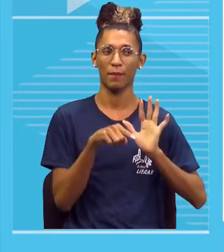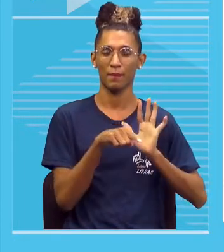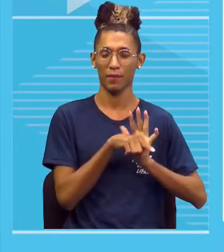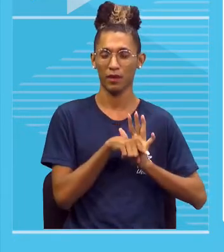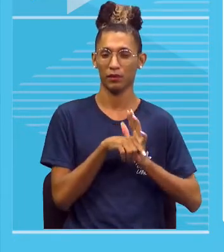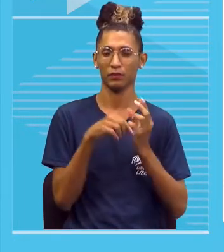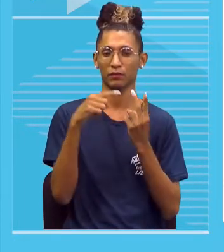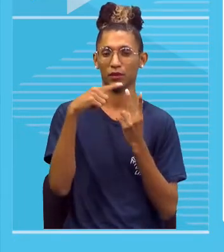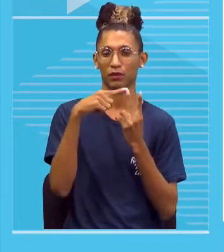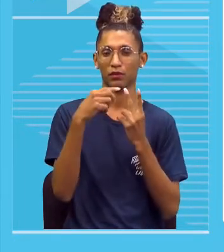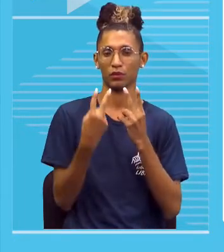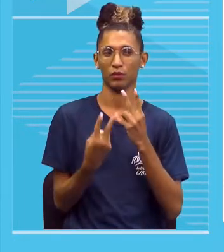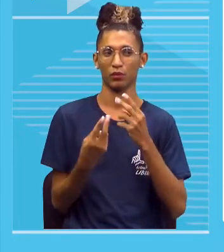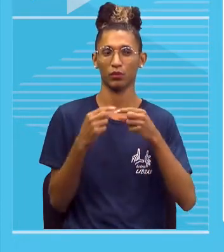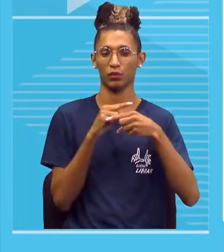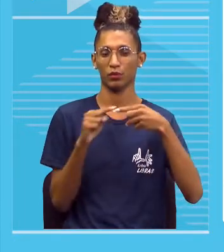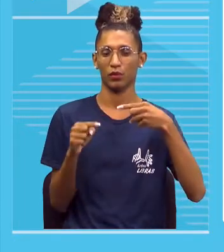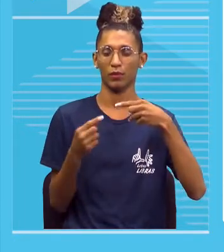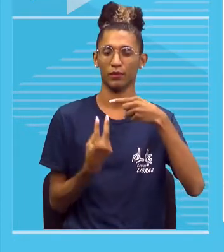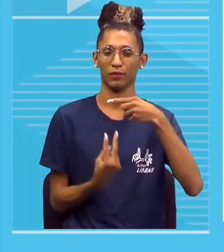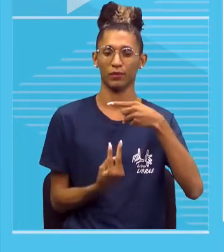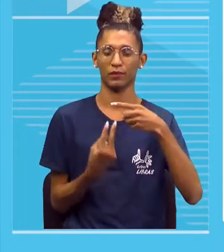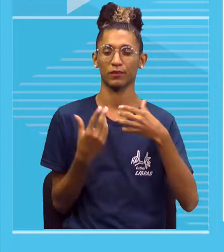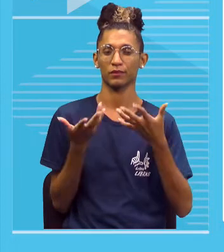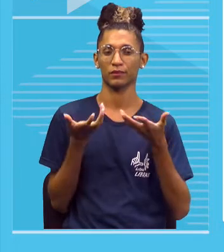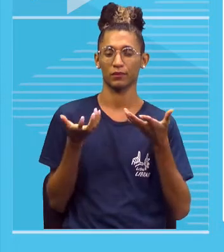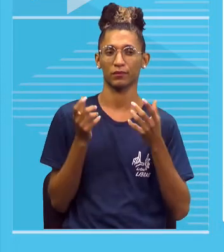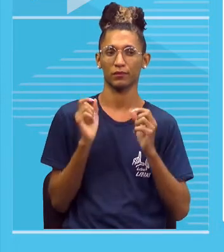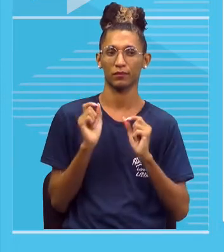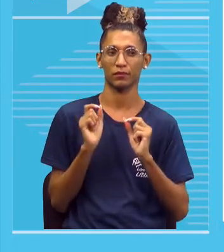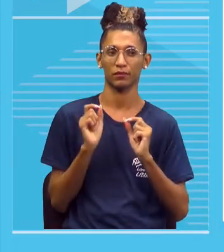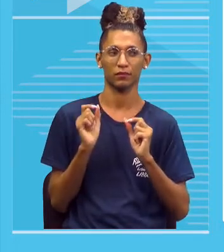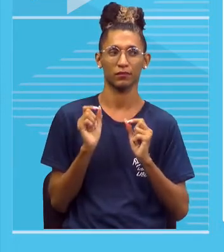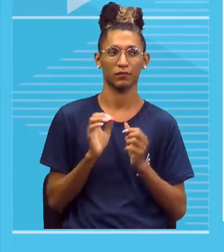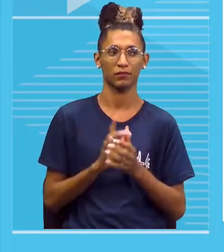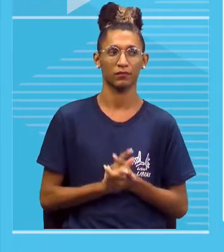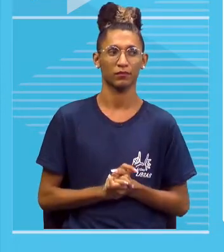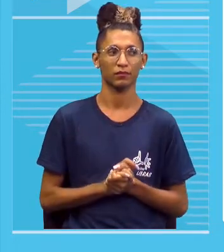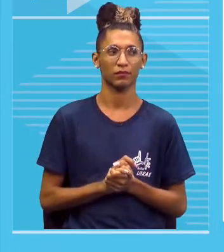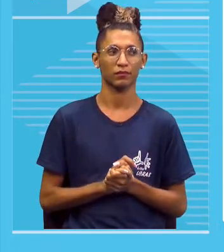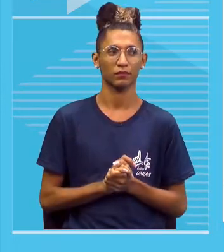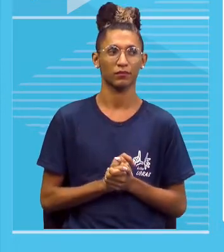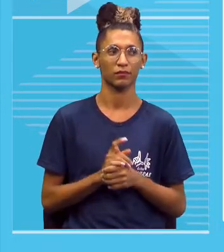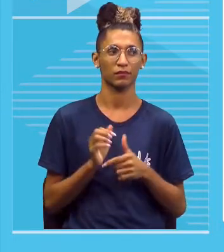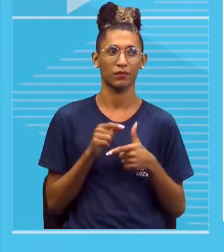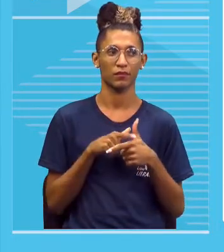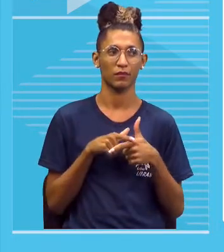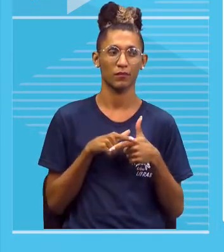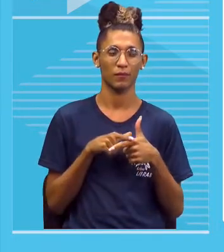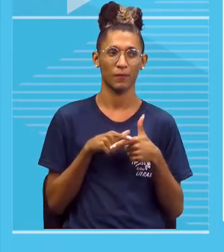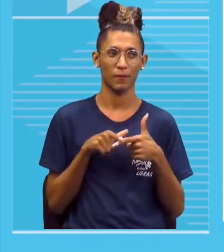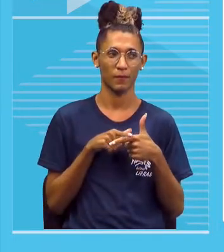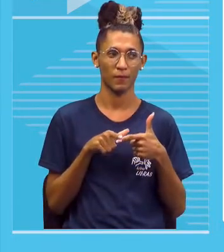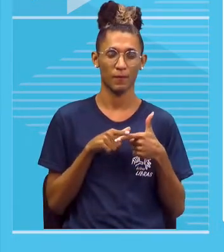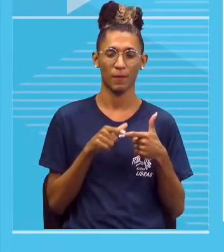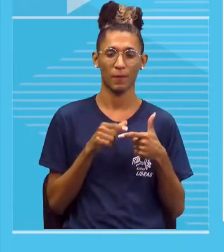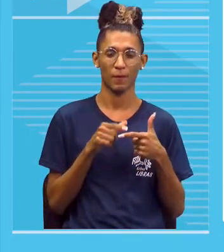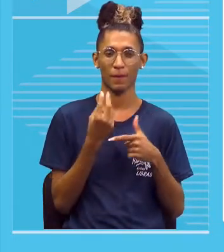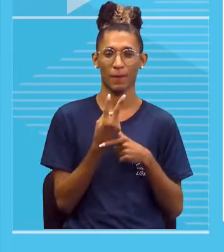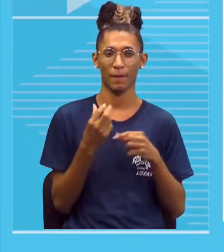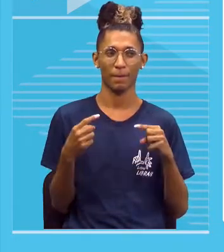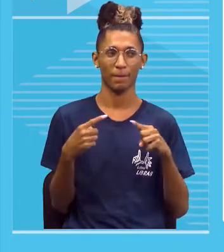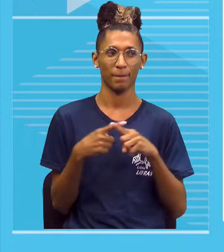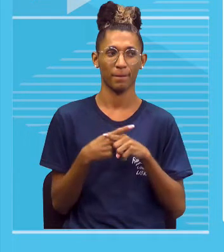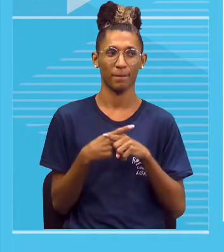sobre 2 pronto quero saber o cosseno de 2x isso é o